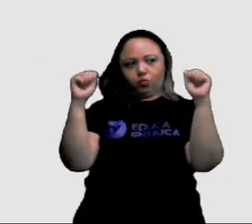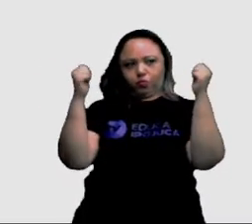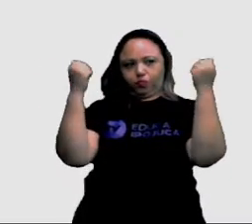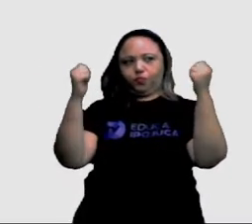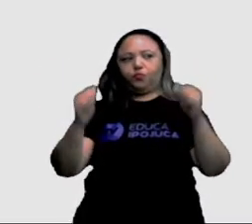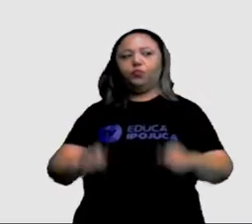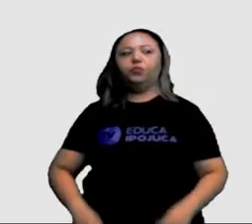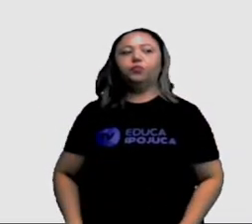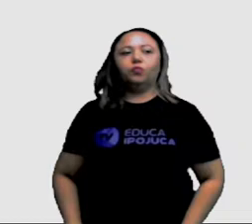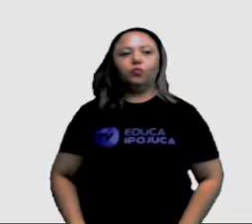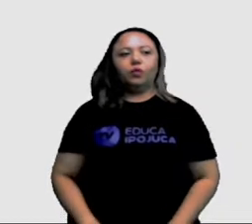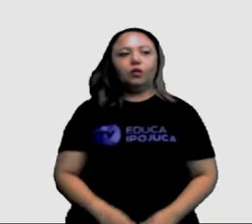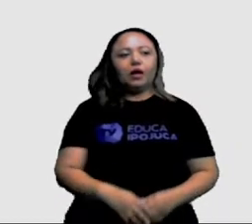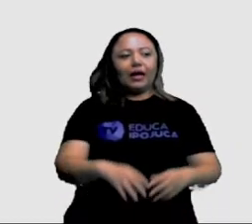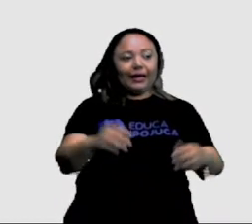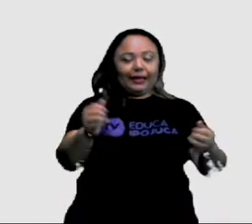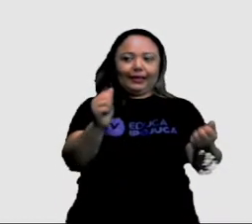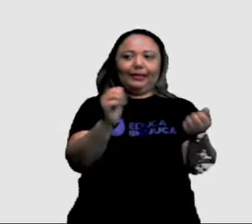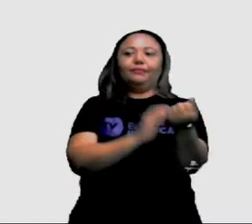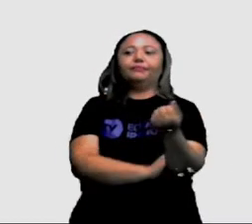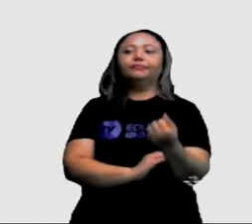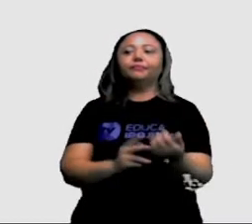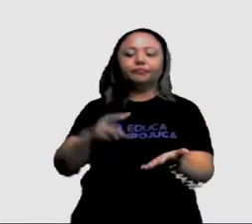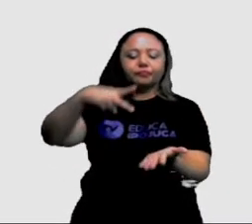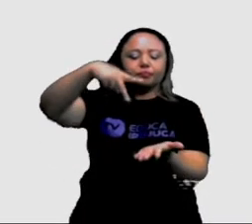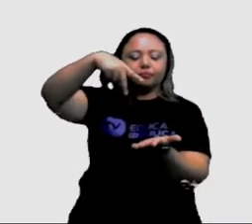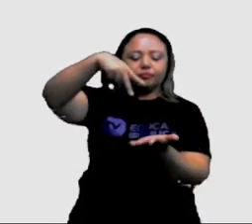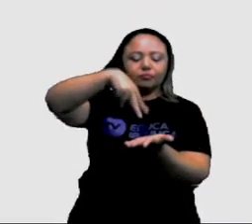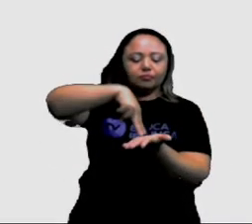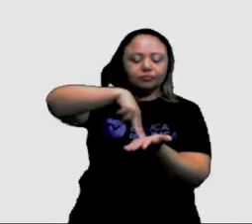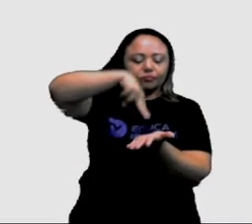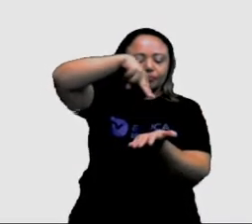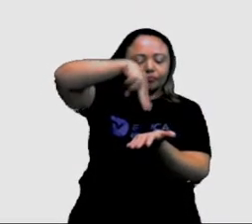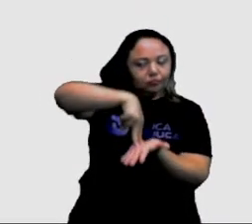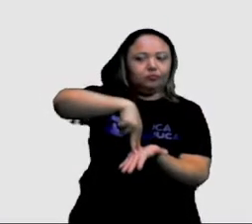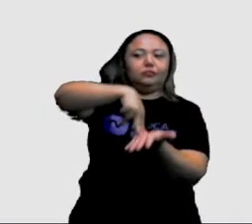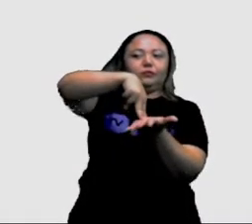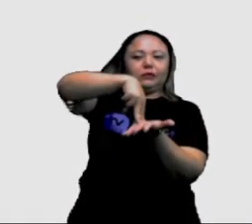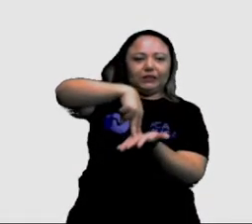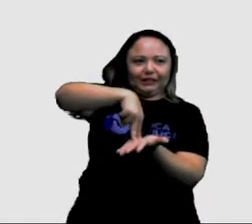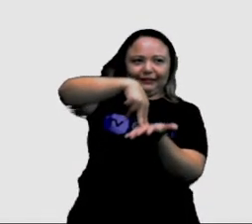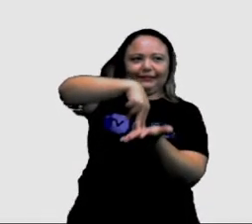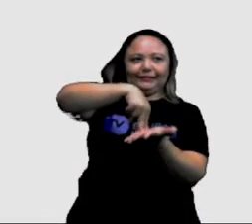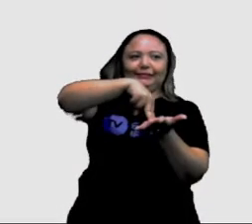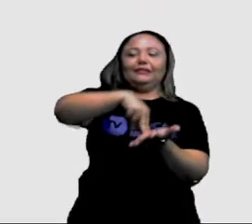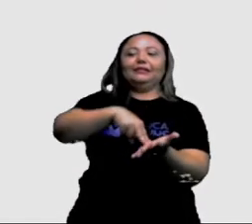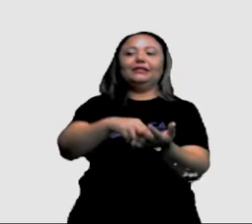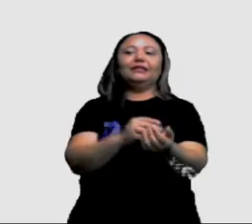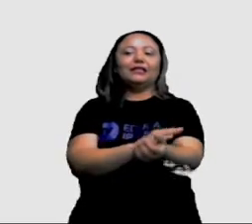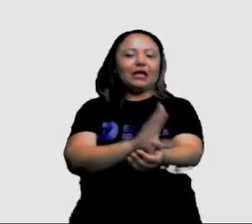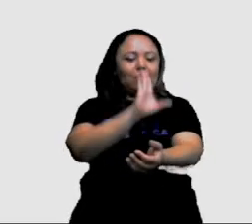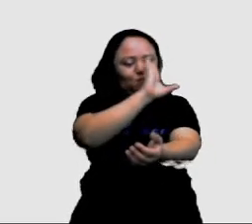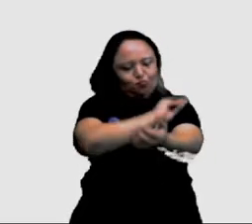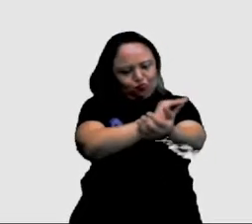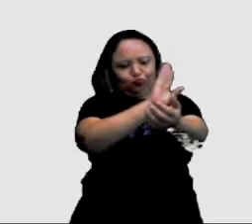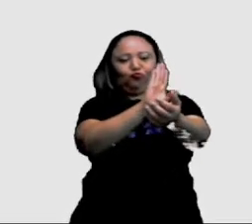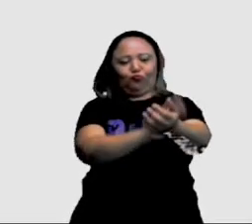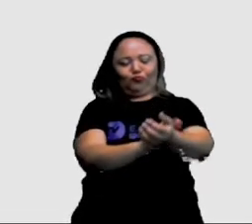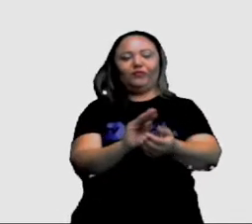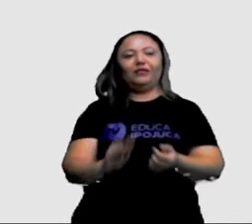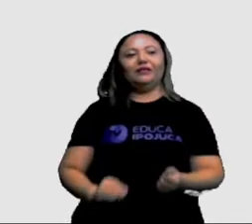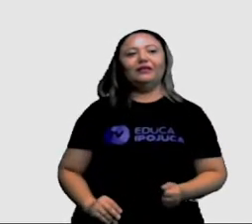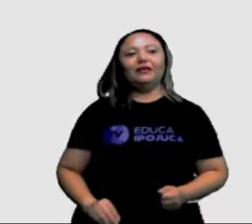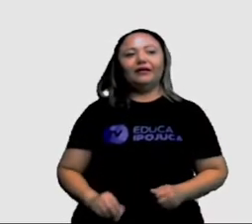E a resistência? A resistência, ela é uma capacidade também muscular, né? A capacidade do músculo